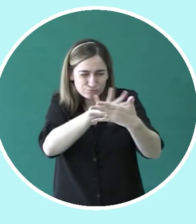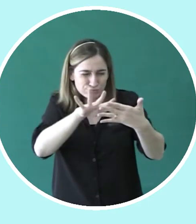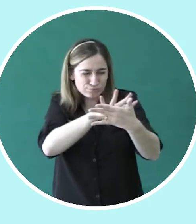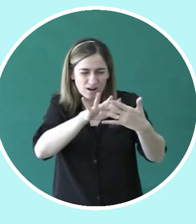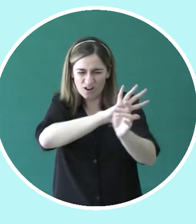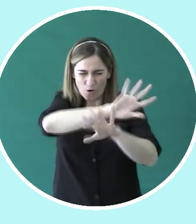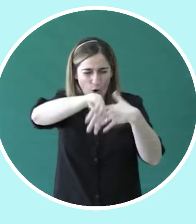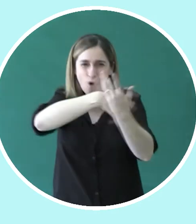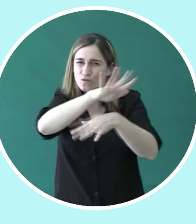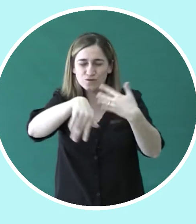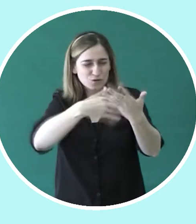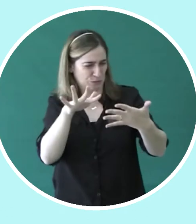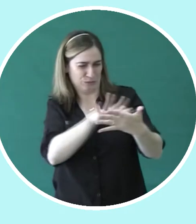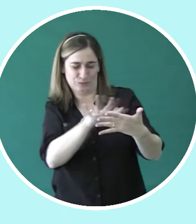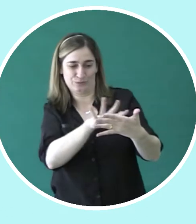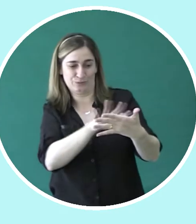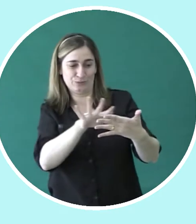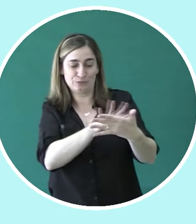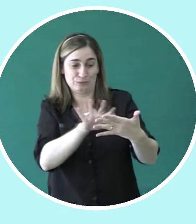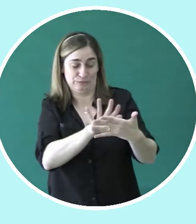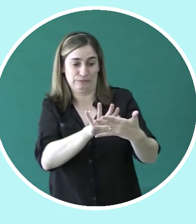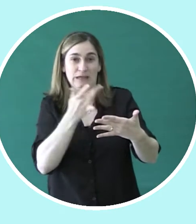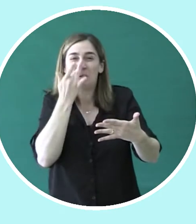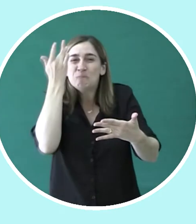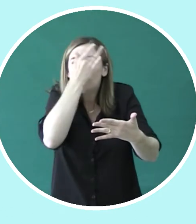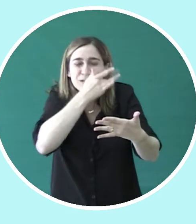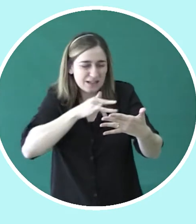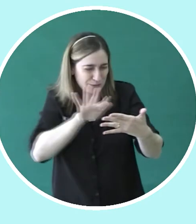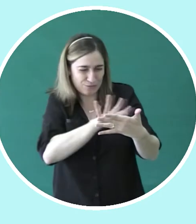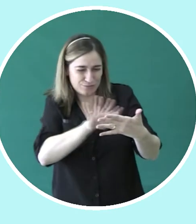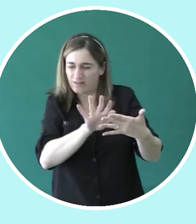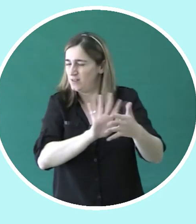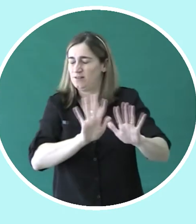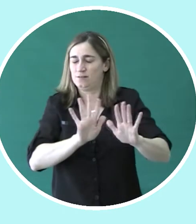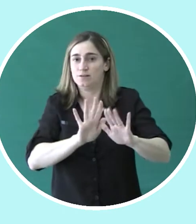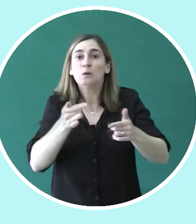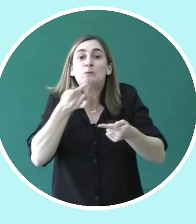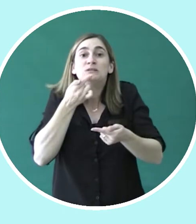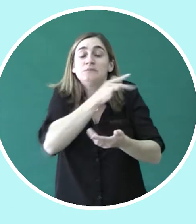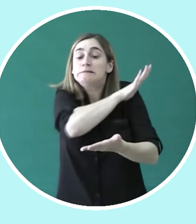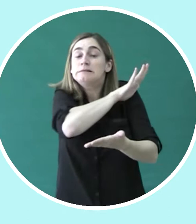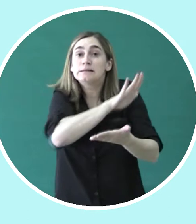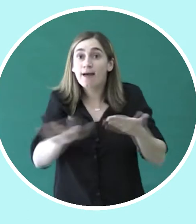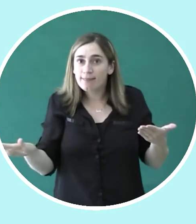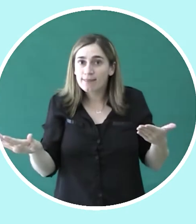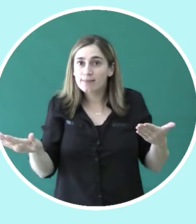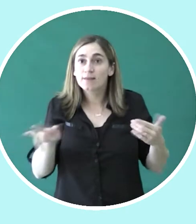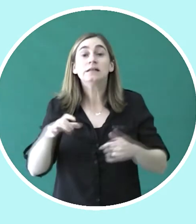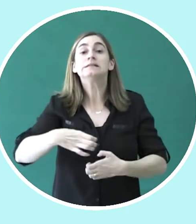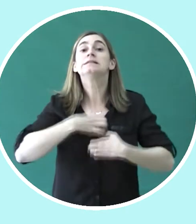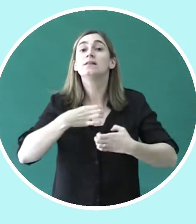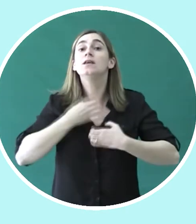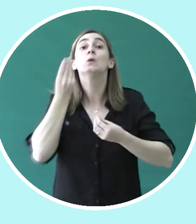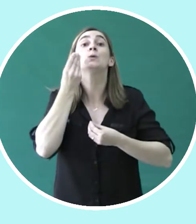começavam a misturar-se umas nas outras numa grande confusão de rabiscos pretos, sem qualquer significado.